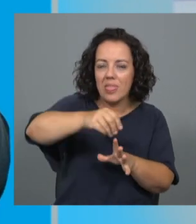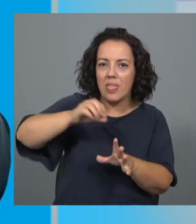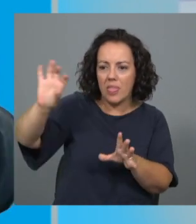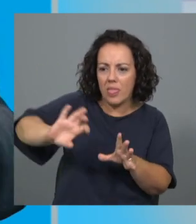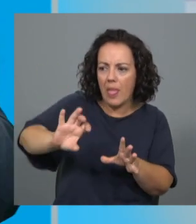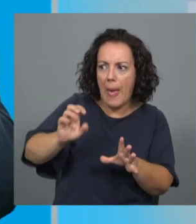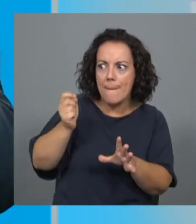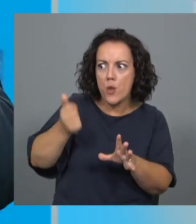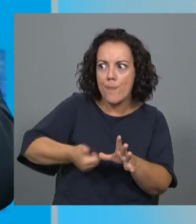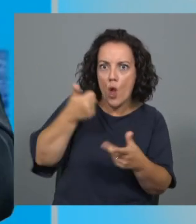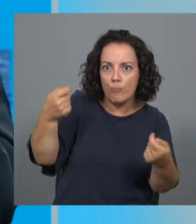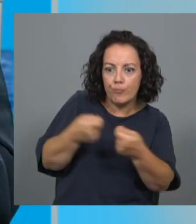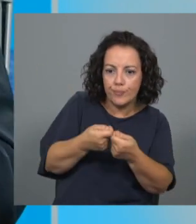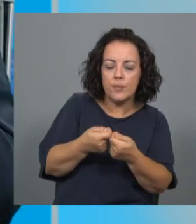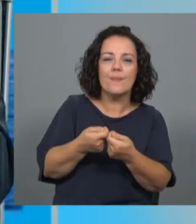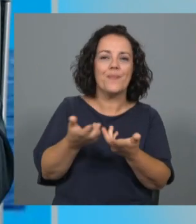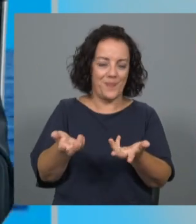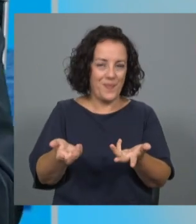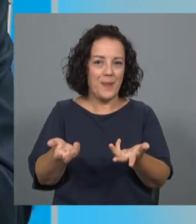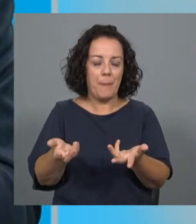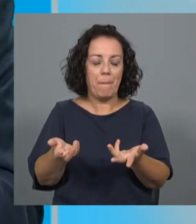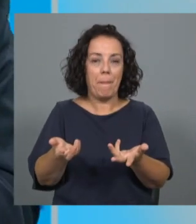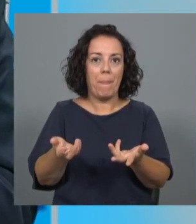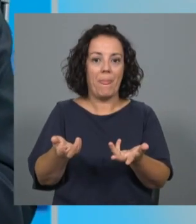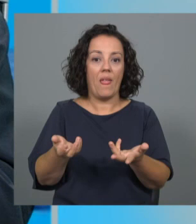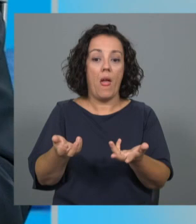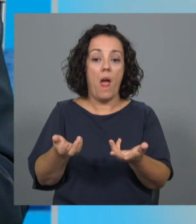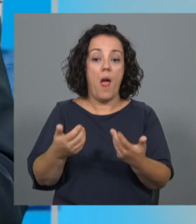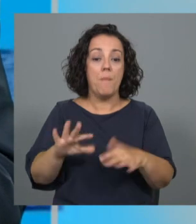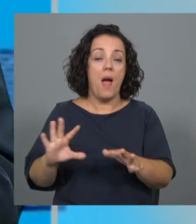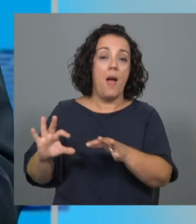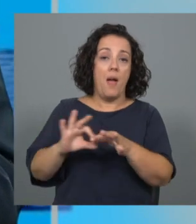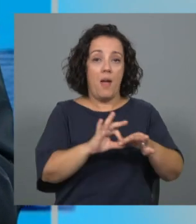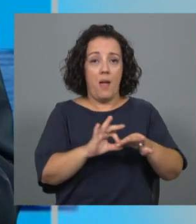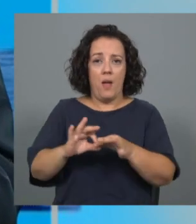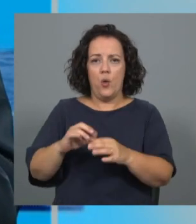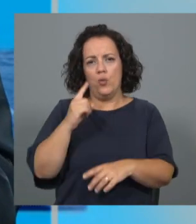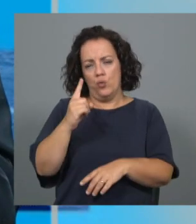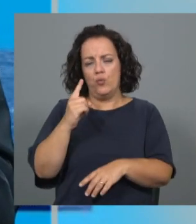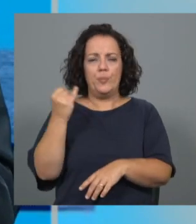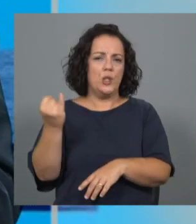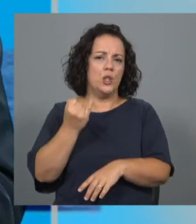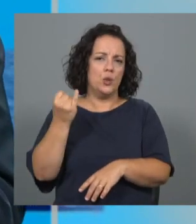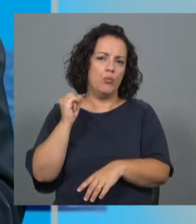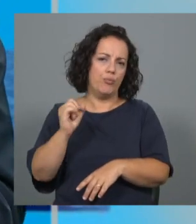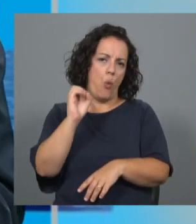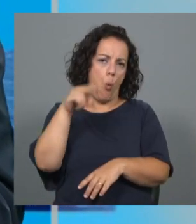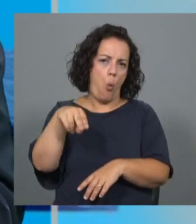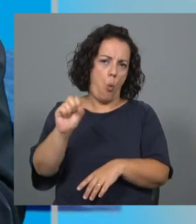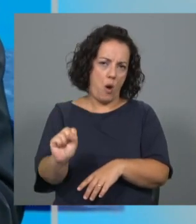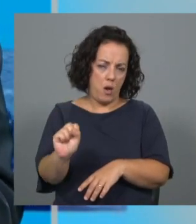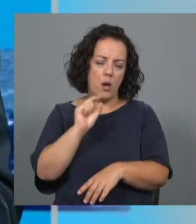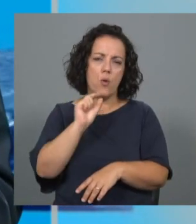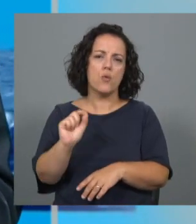características. Portanto, em parceria com uma organização não governamental